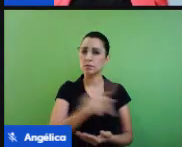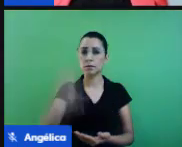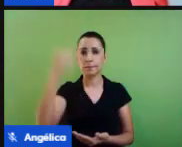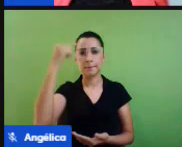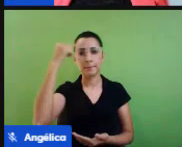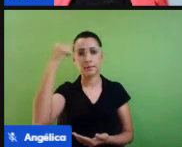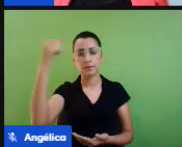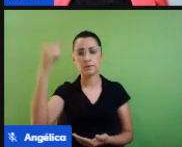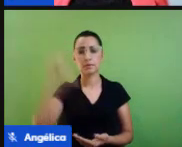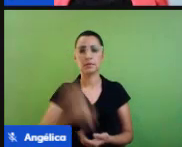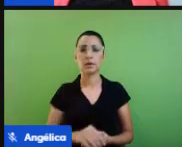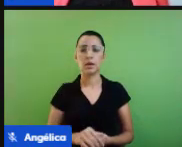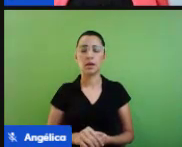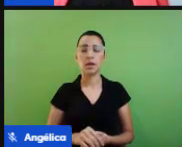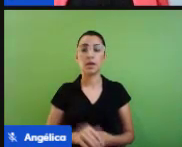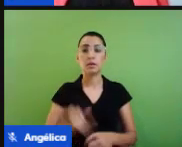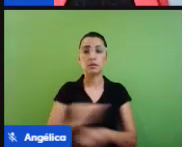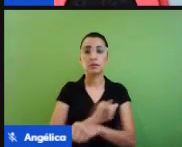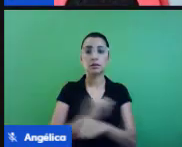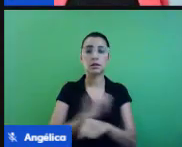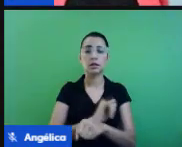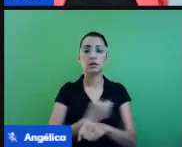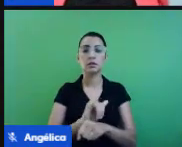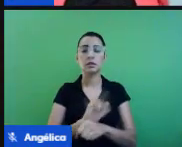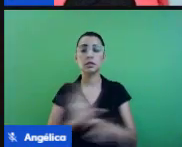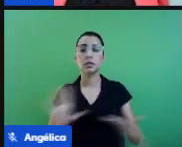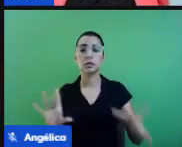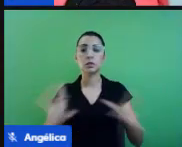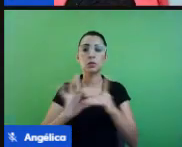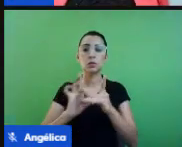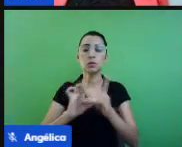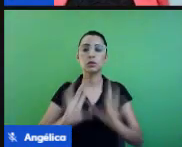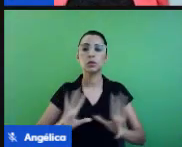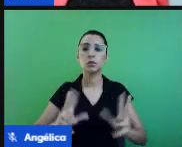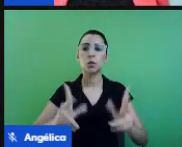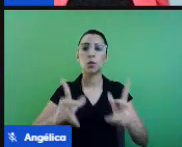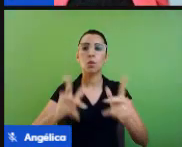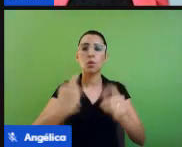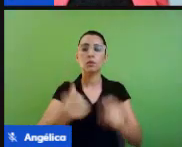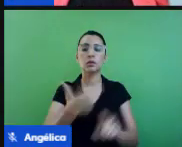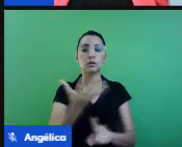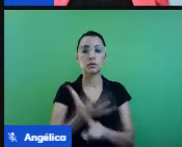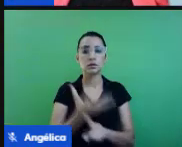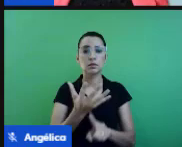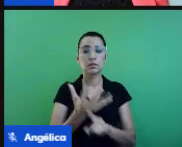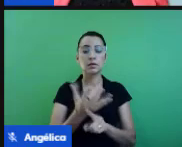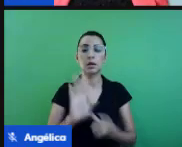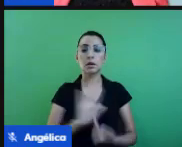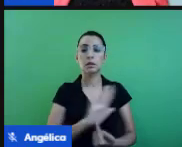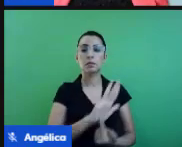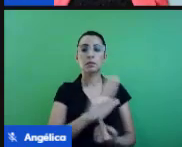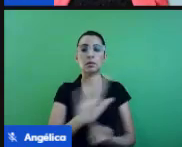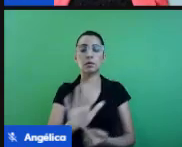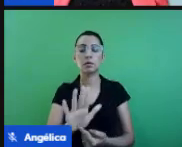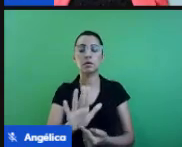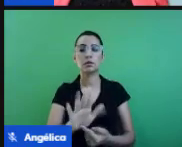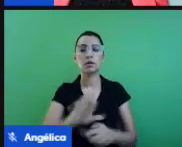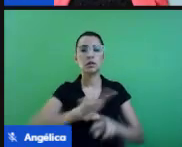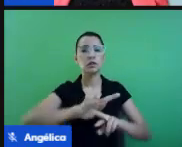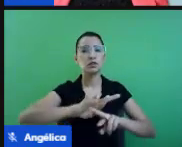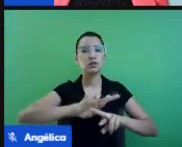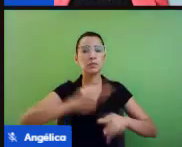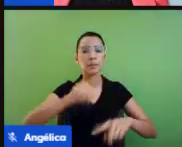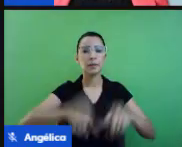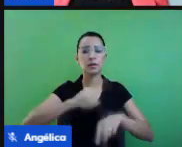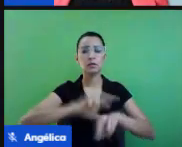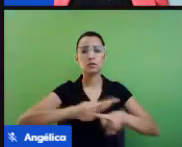envolva todos os componentes, que mostre para o aluno diferentes objetos de aprendizagem,